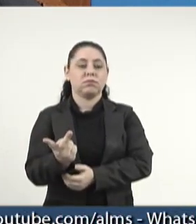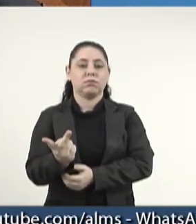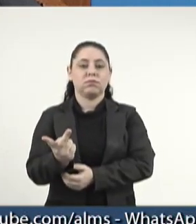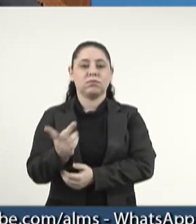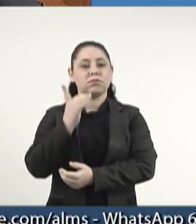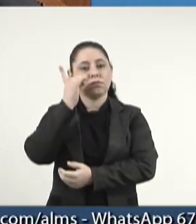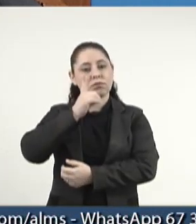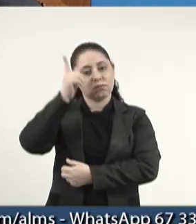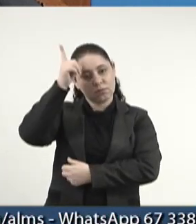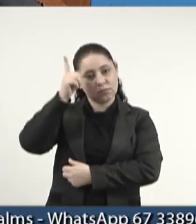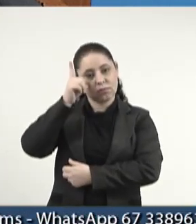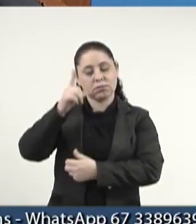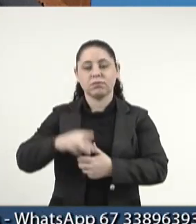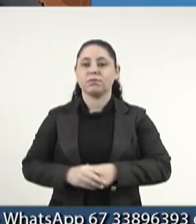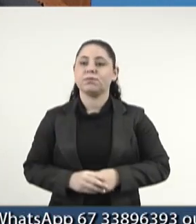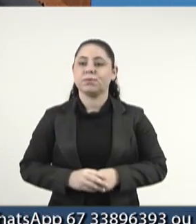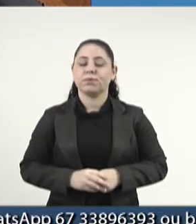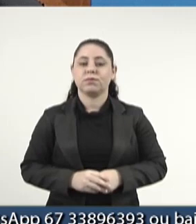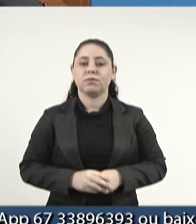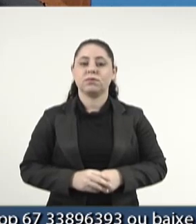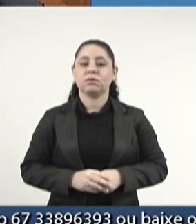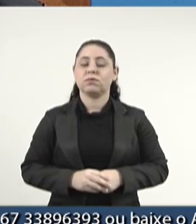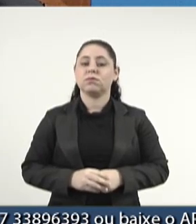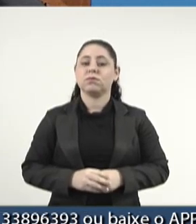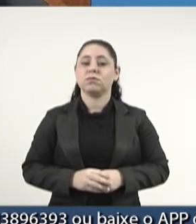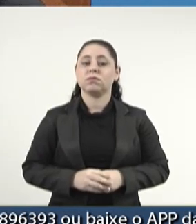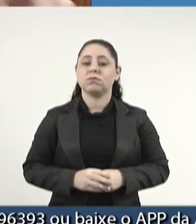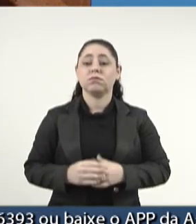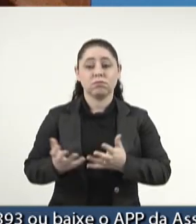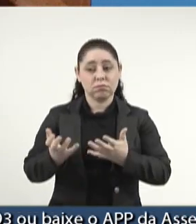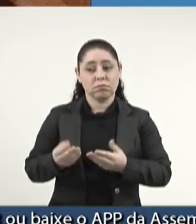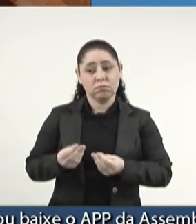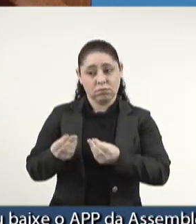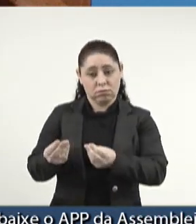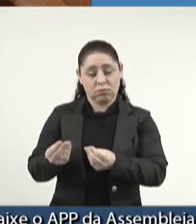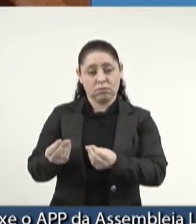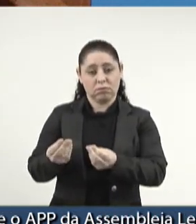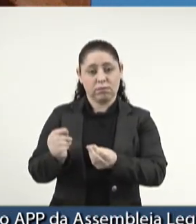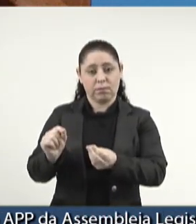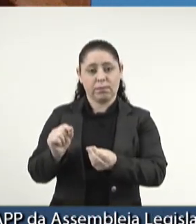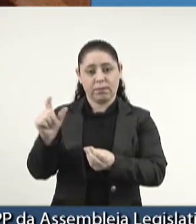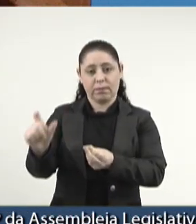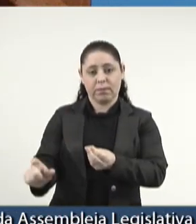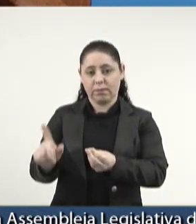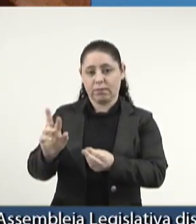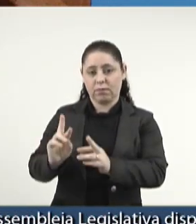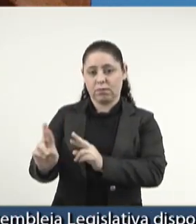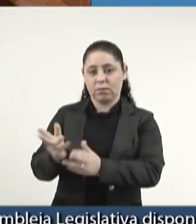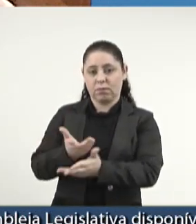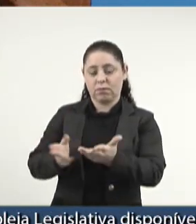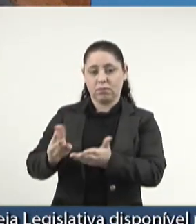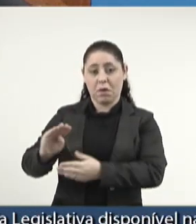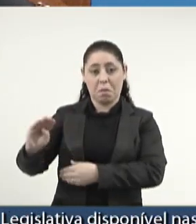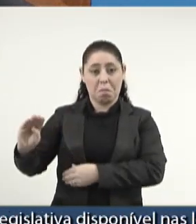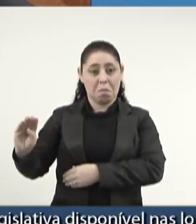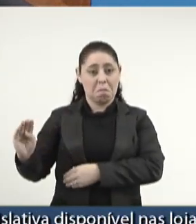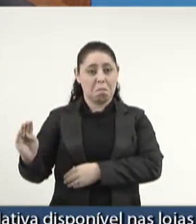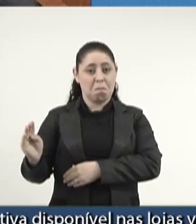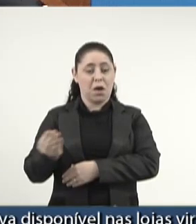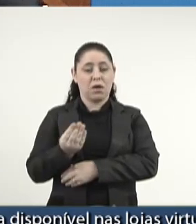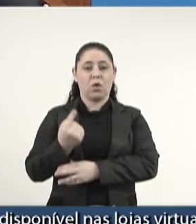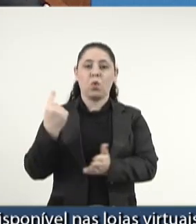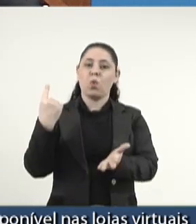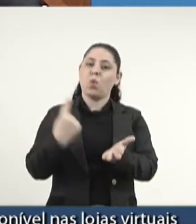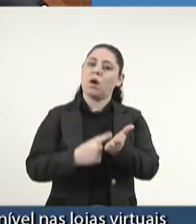Lídio Lopes, ofereceram ao intermediador do negócio bilionário realizado com